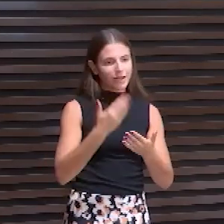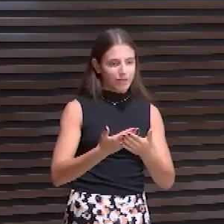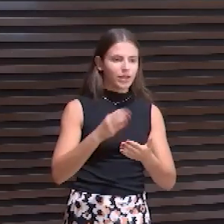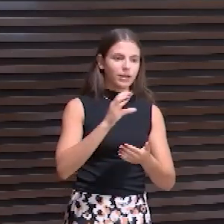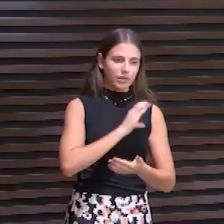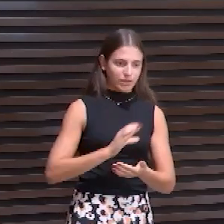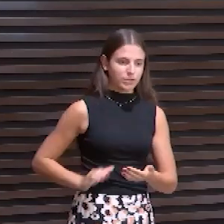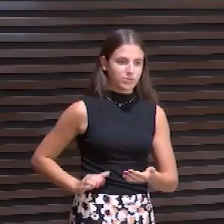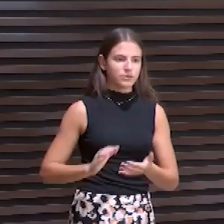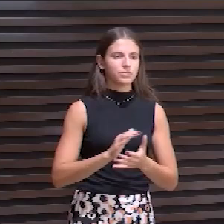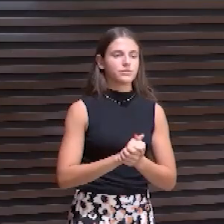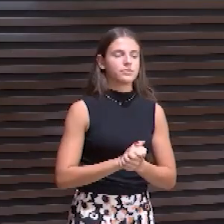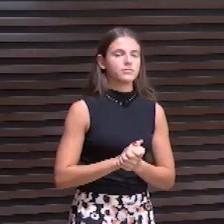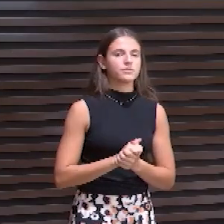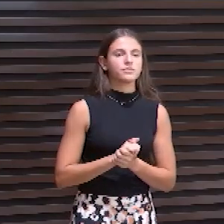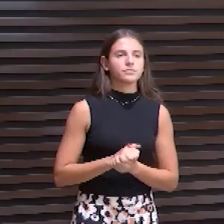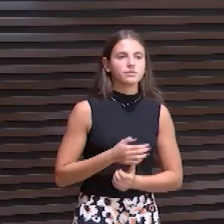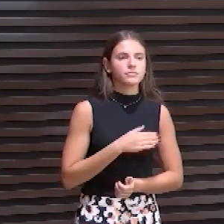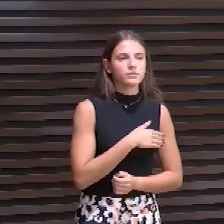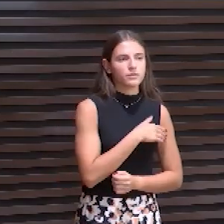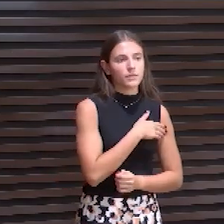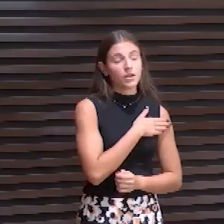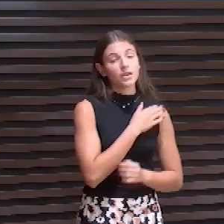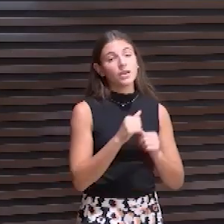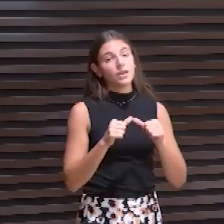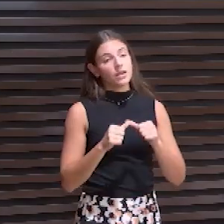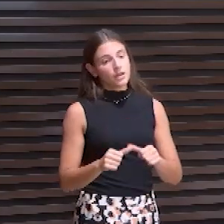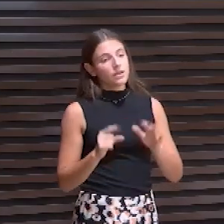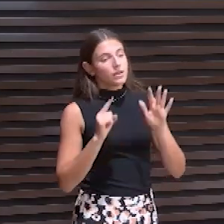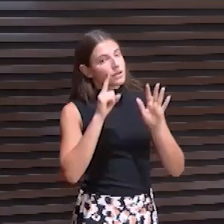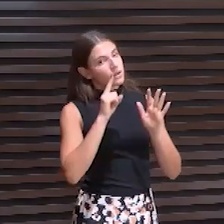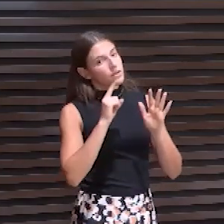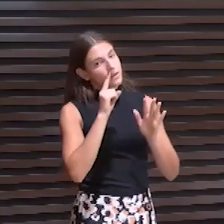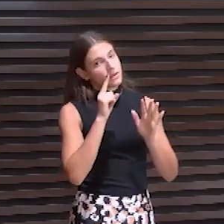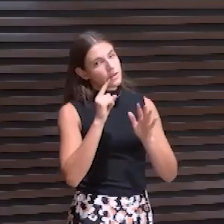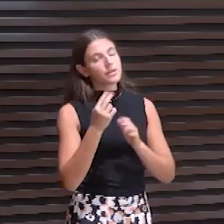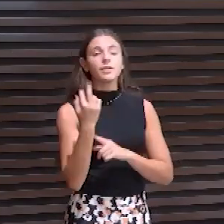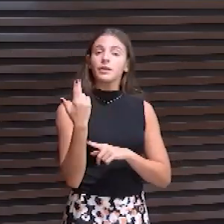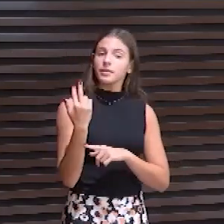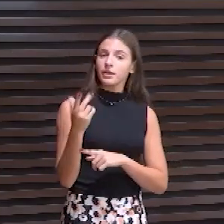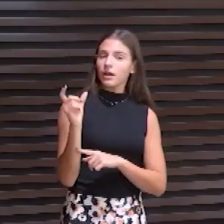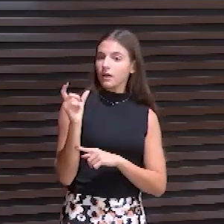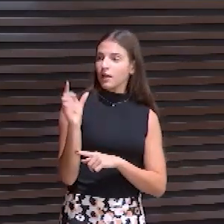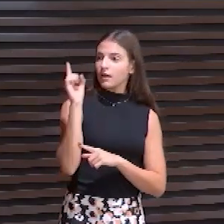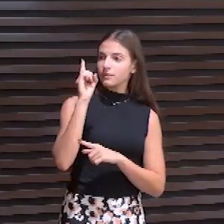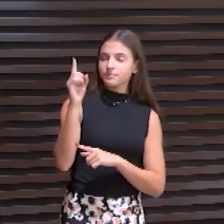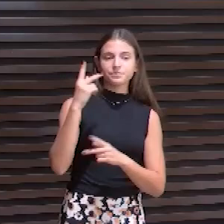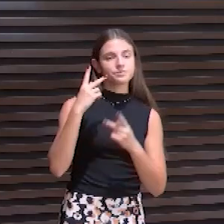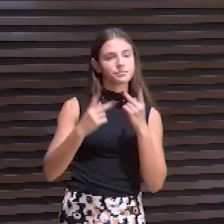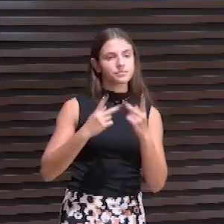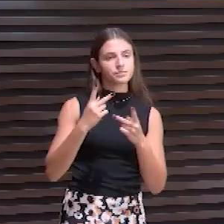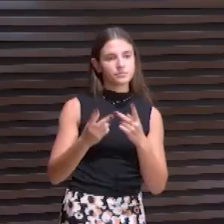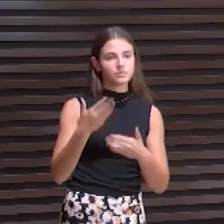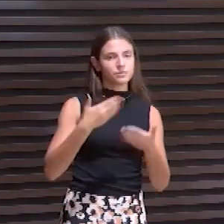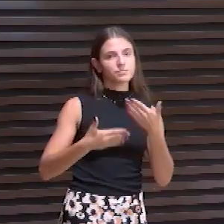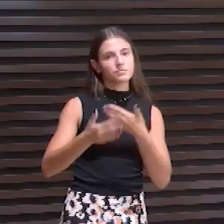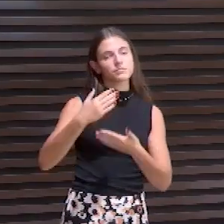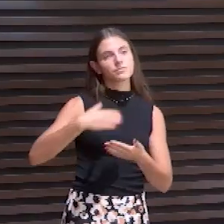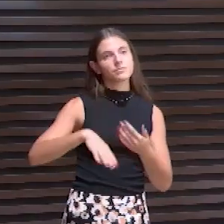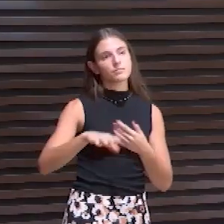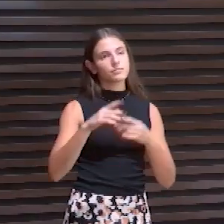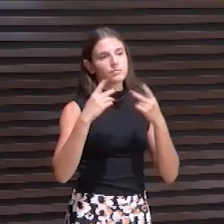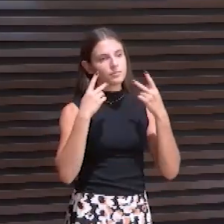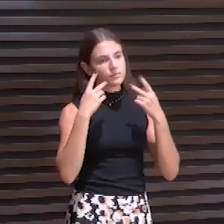Isso é um perigo, meus irmãos. Então que, assim como a palavra de Deus diz, o Espírito Santo diz através de Paulo, cada